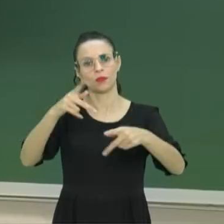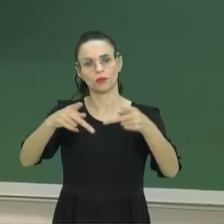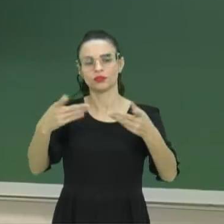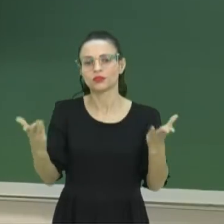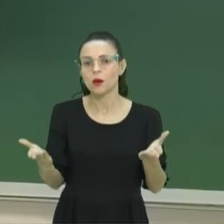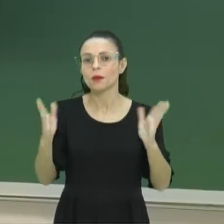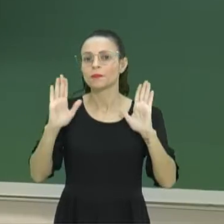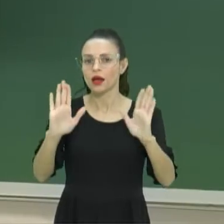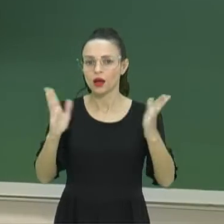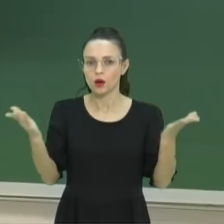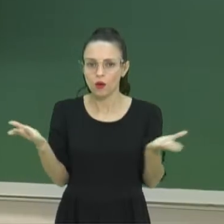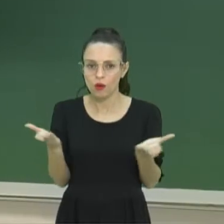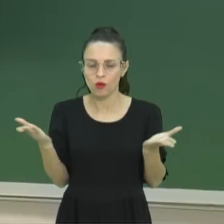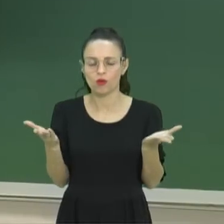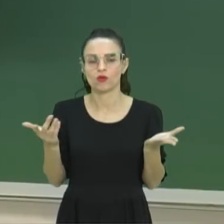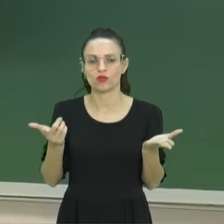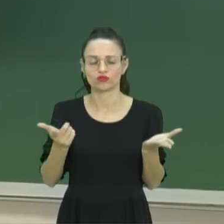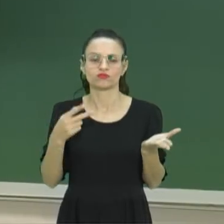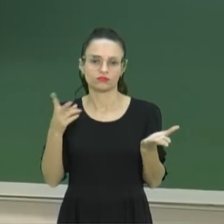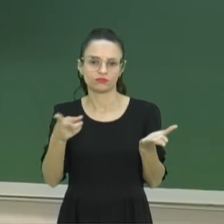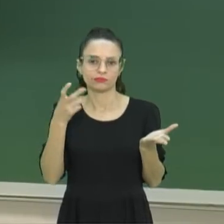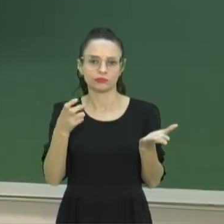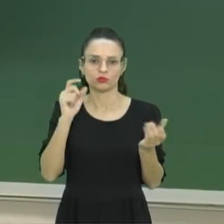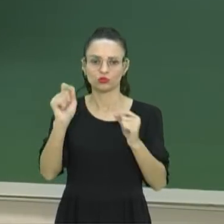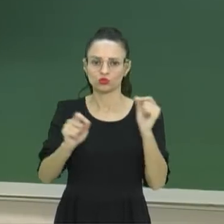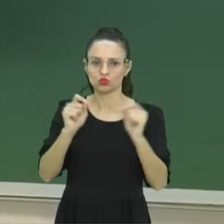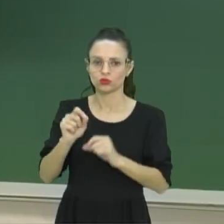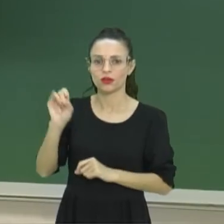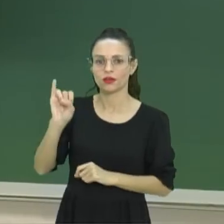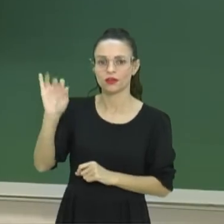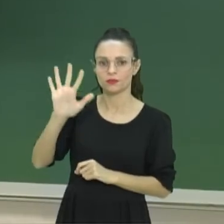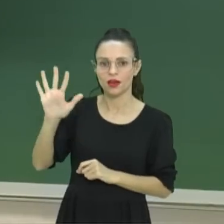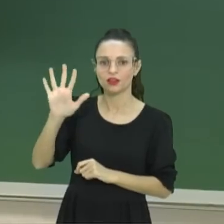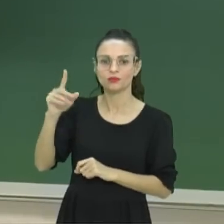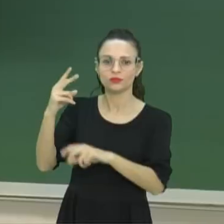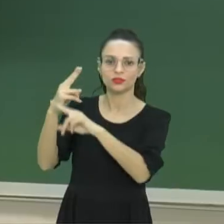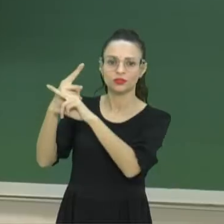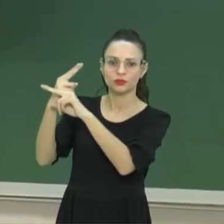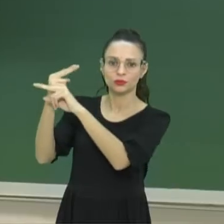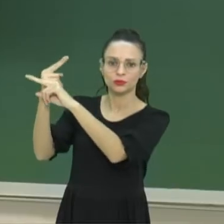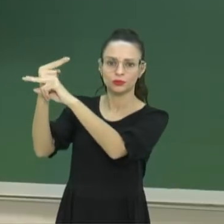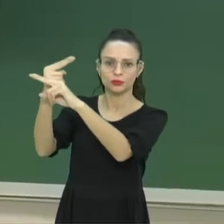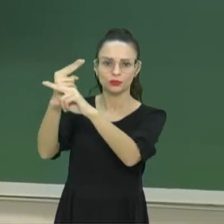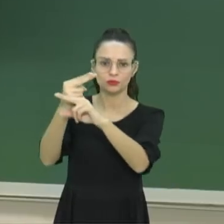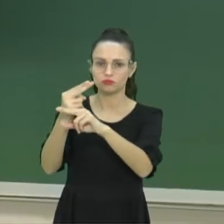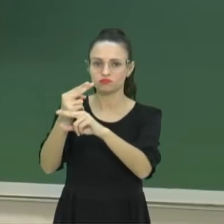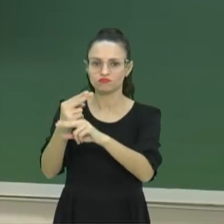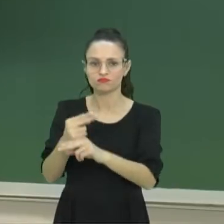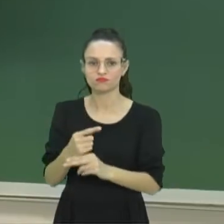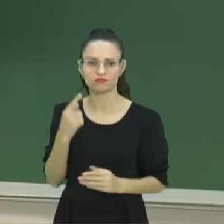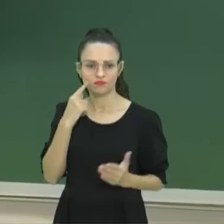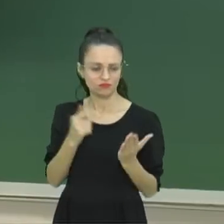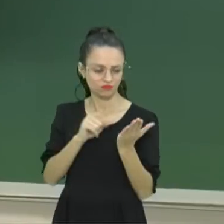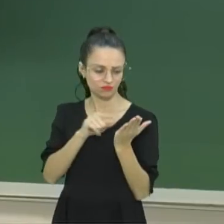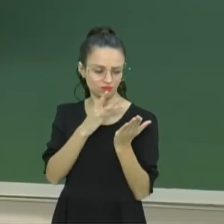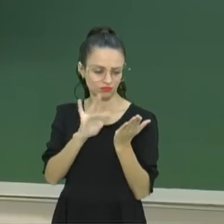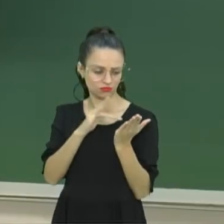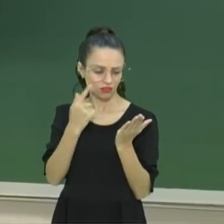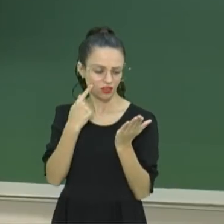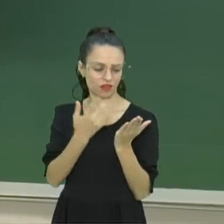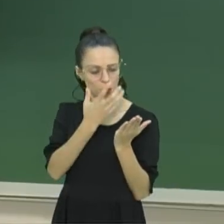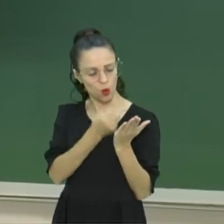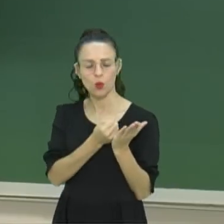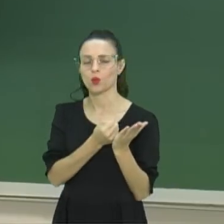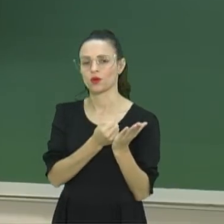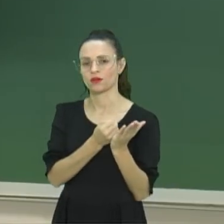nós temos como observar, por exemplo, imagens de satélite ali na palma da nossa mão, né? Que